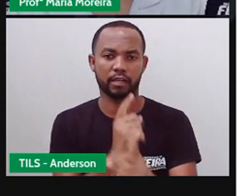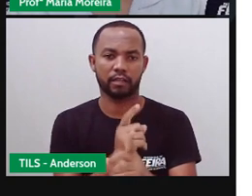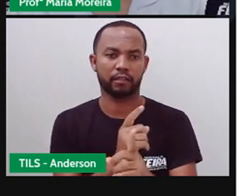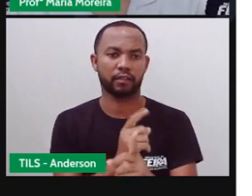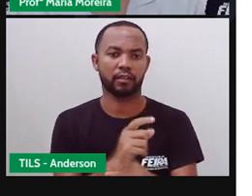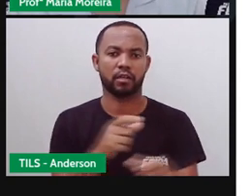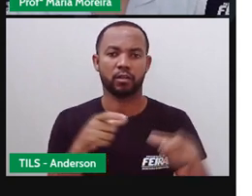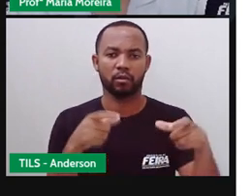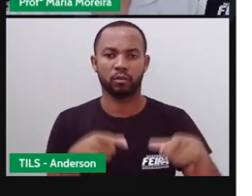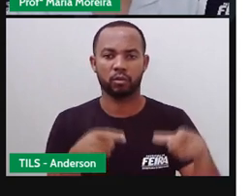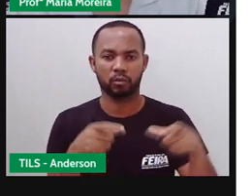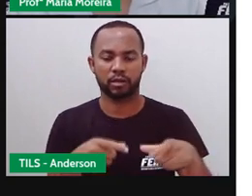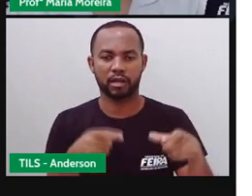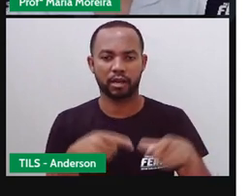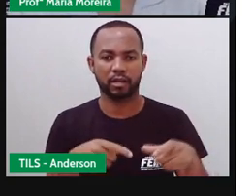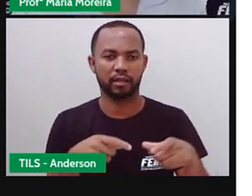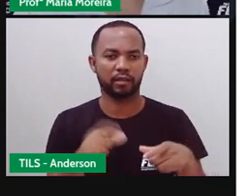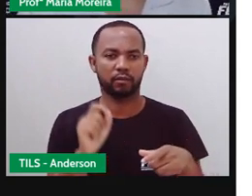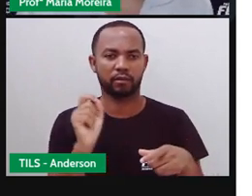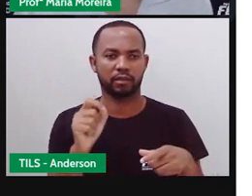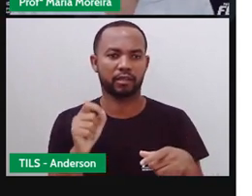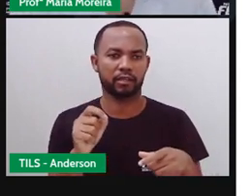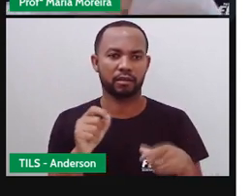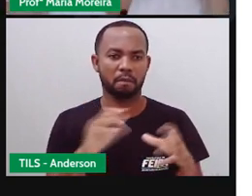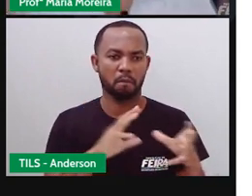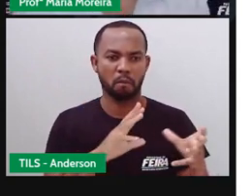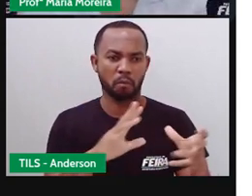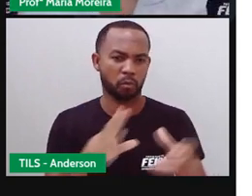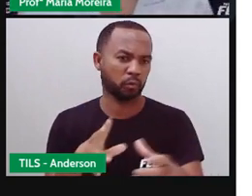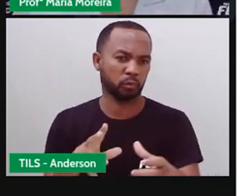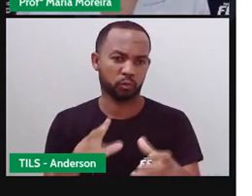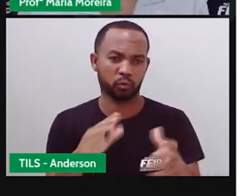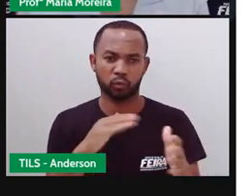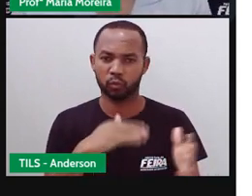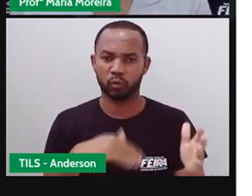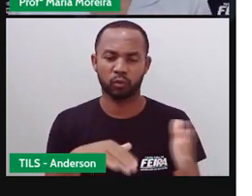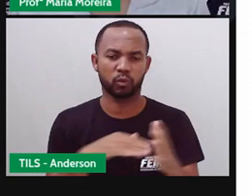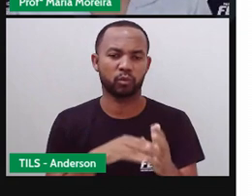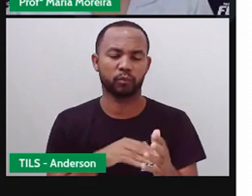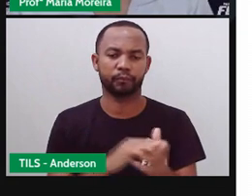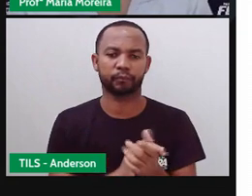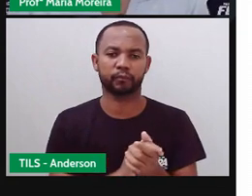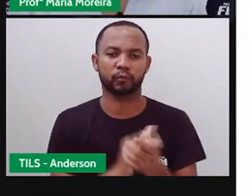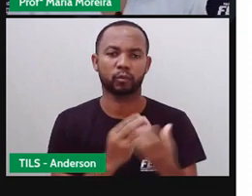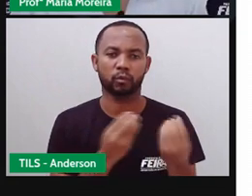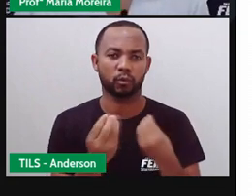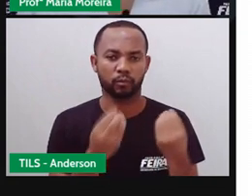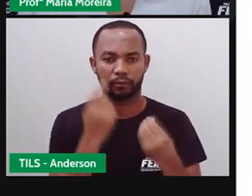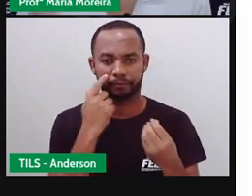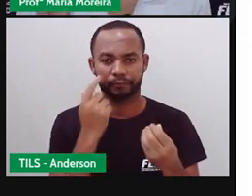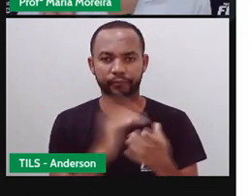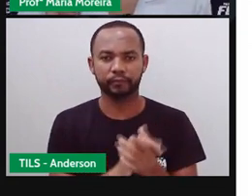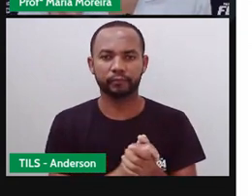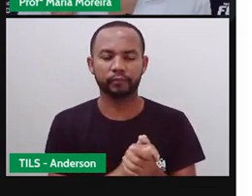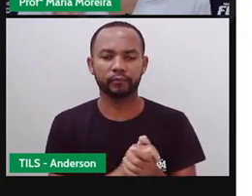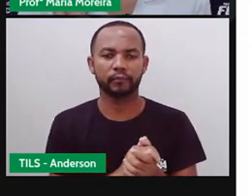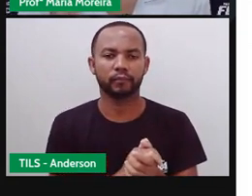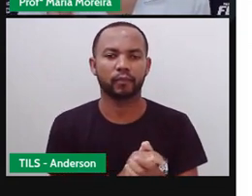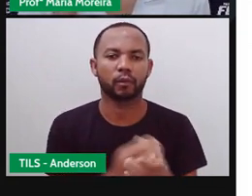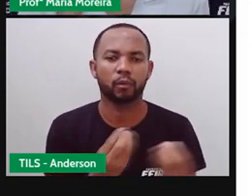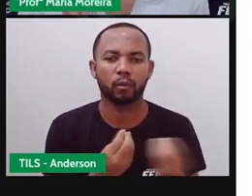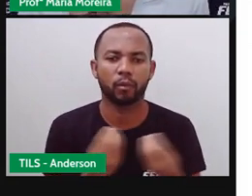né Por todo mundo ou seja existe minhoca espalhada pelo mundo inteiro e